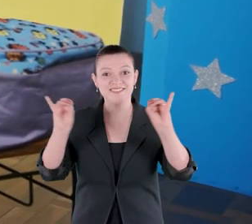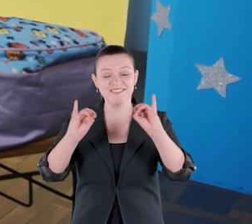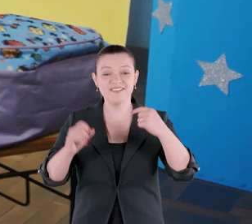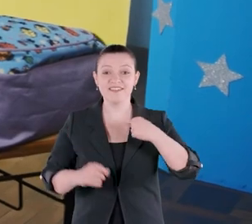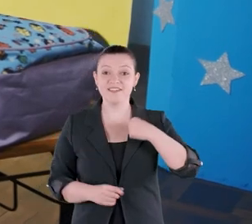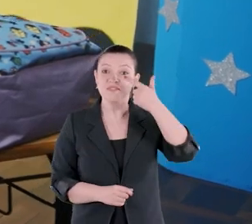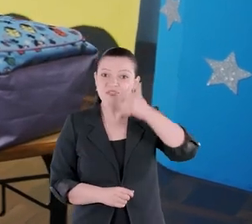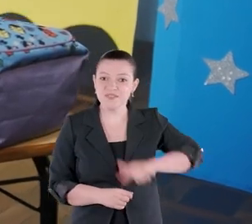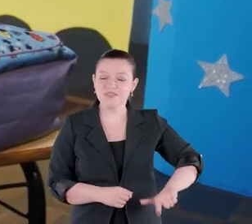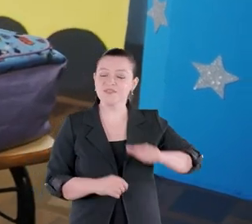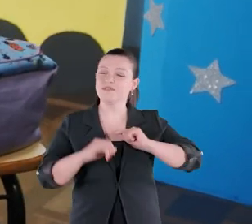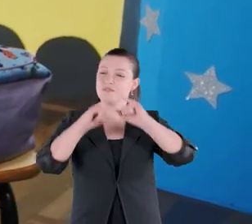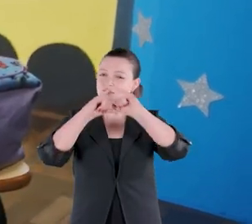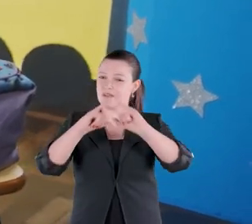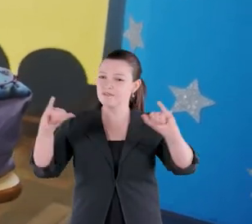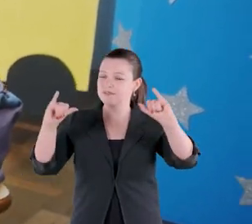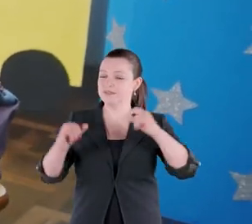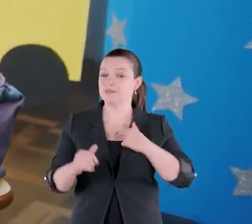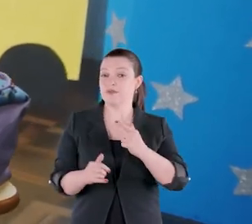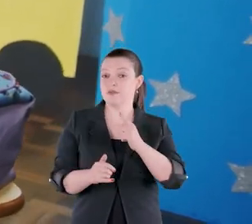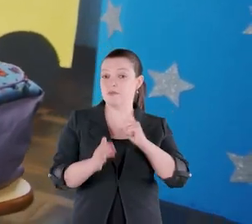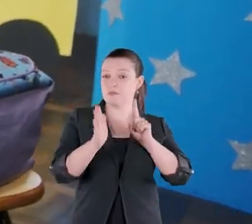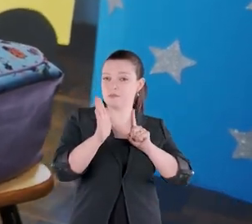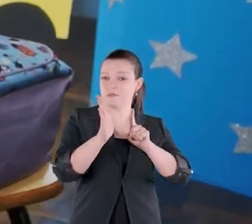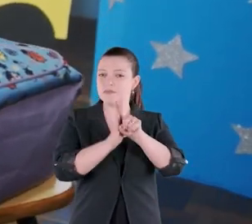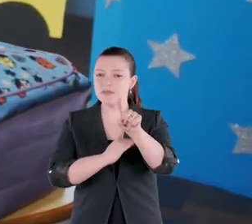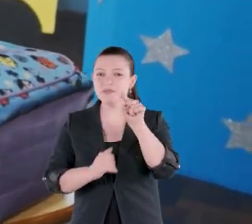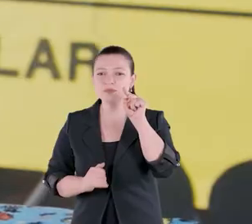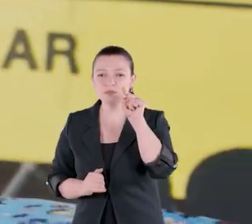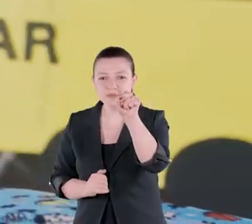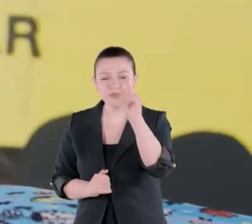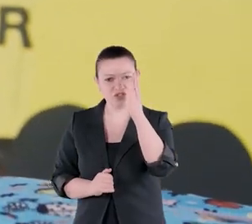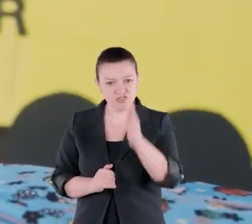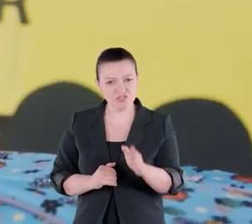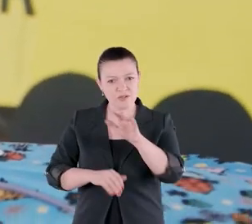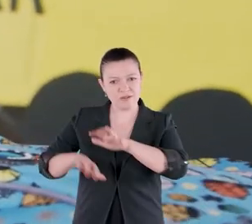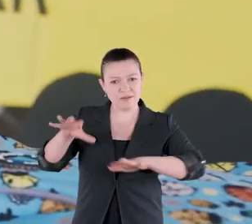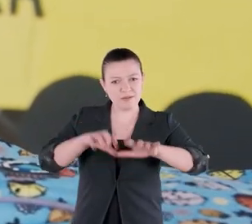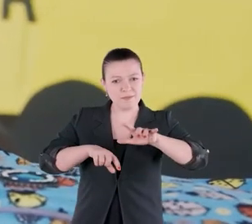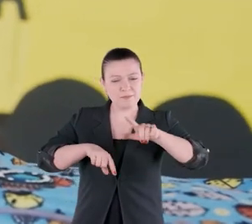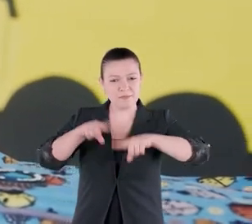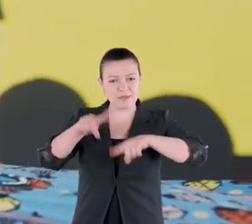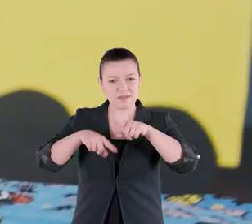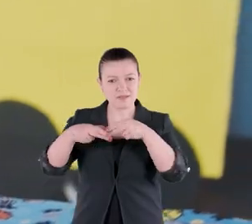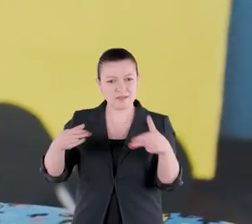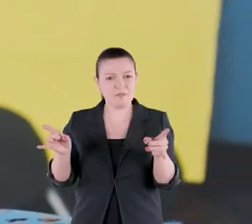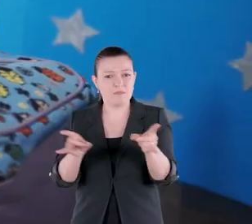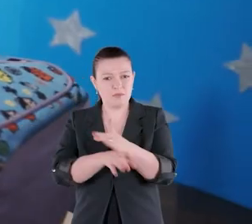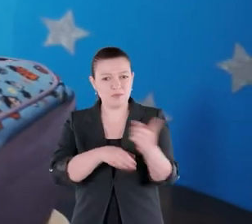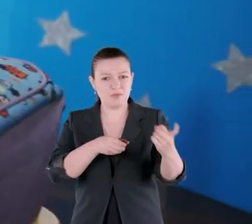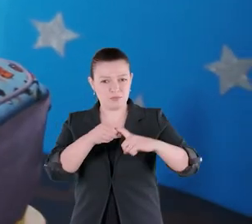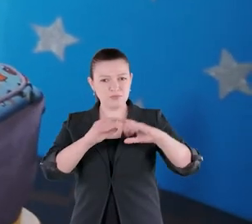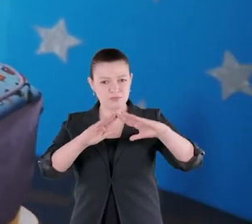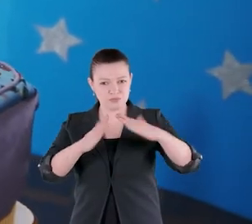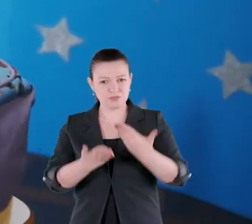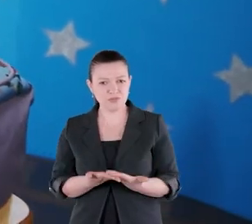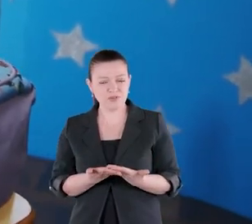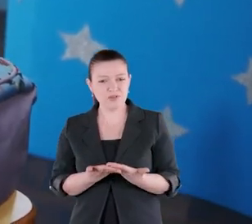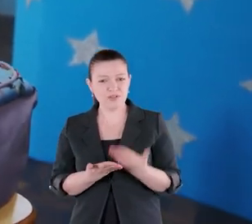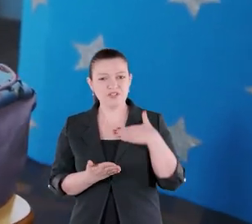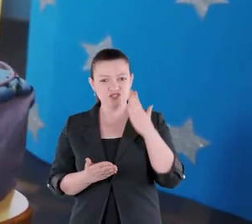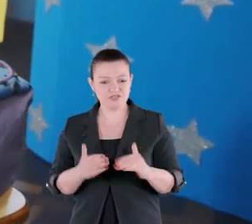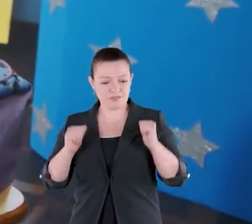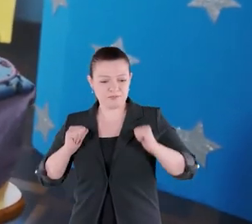Ei, olha eu de novo! Deixa eu te perguntar uma coisa. Já tá pronto pra voltar pra escola? E o